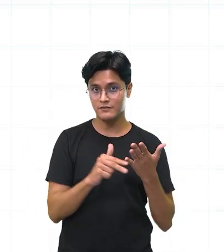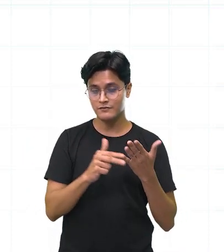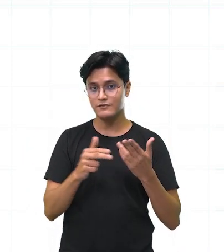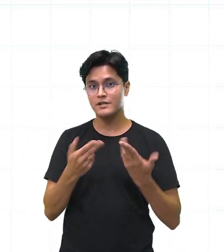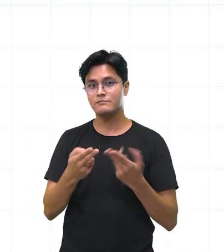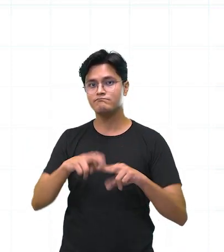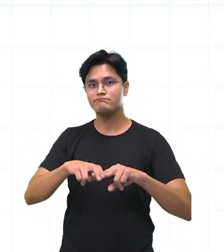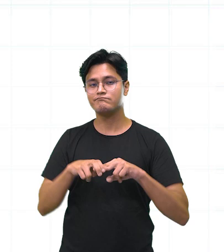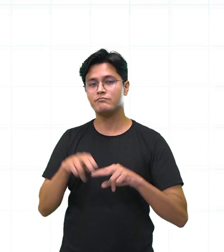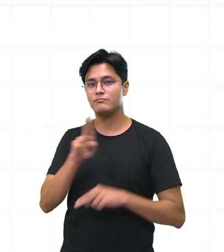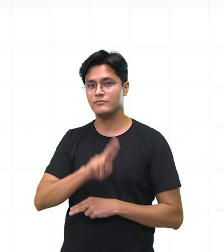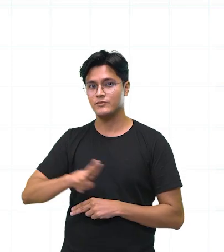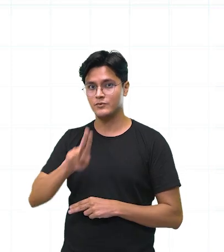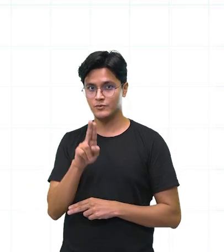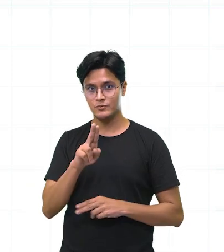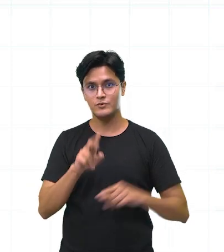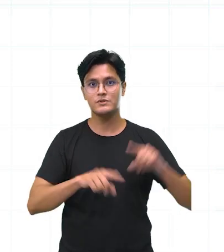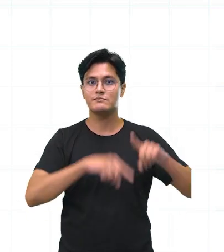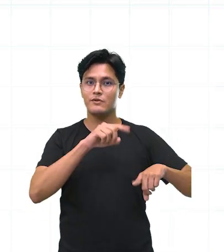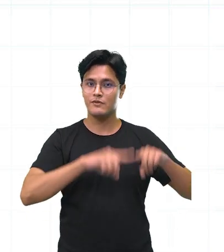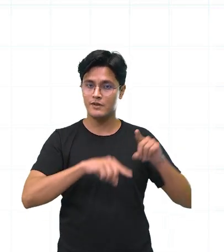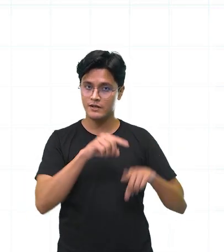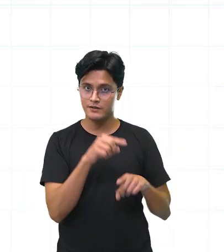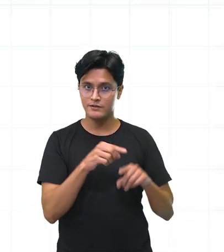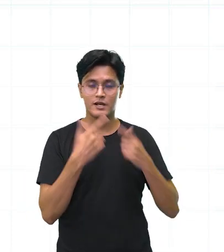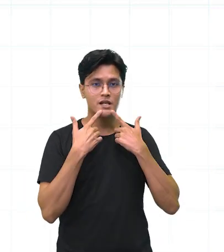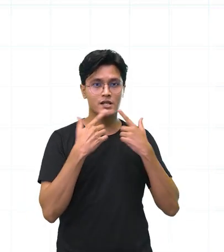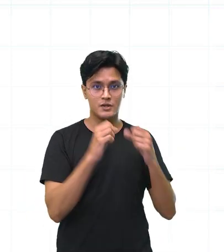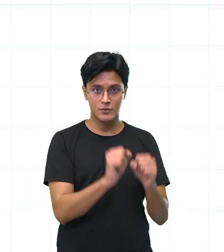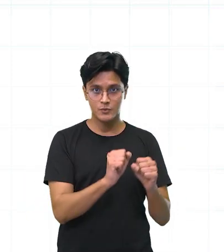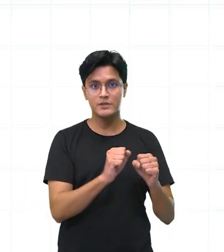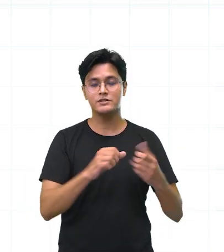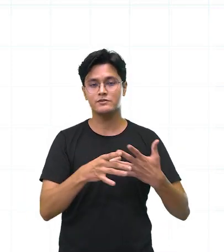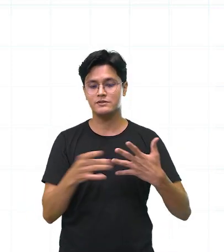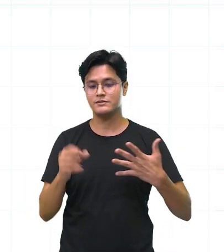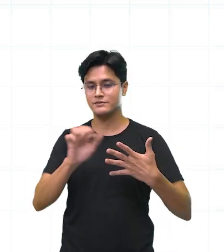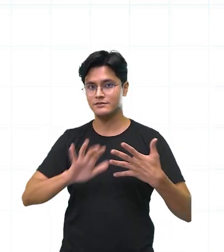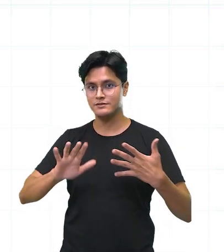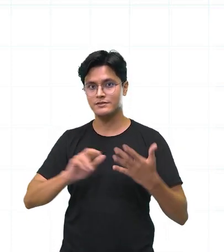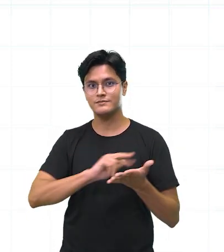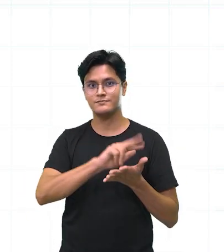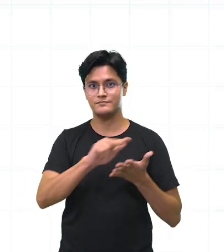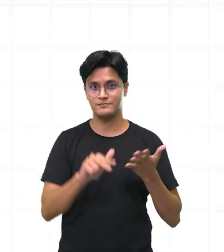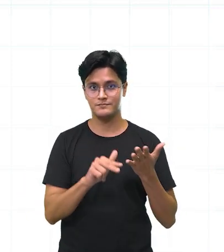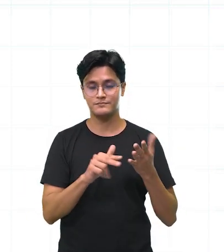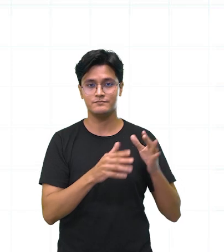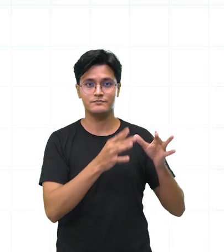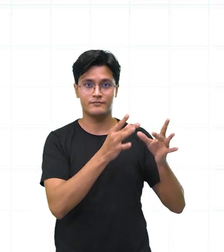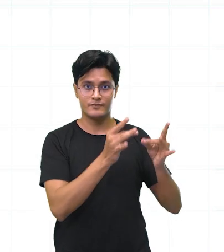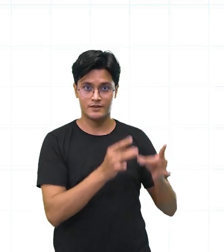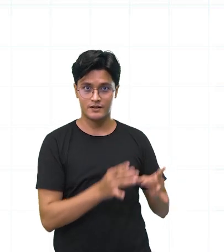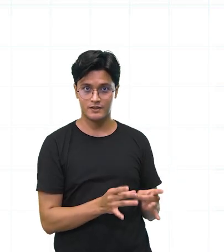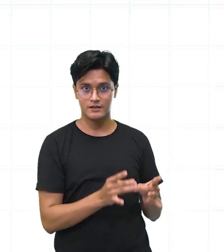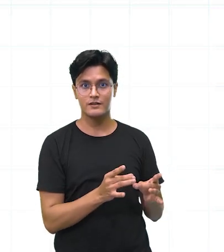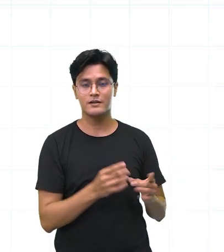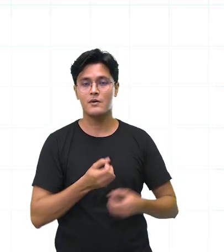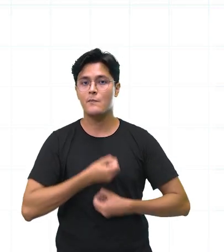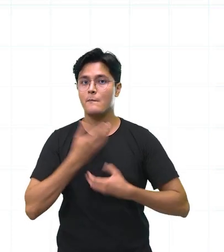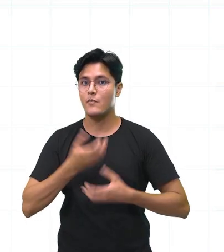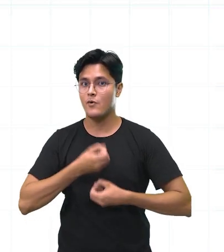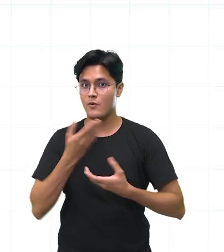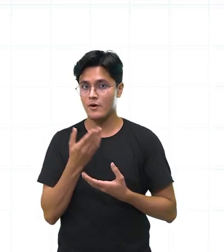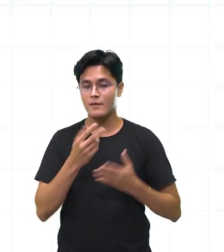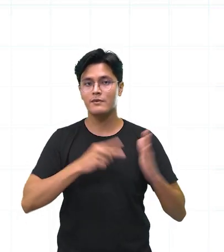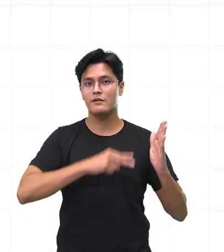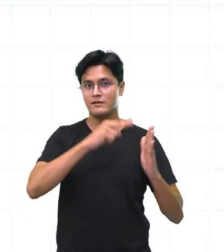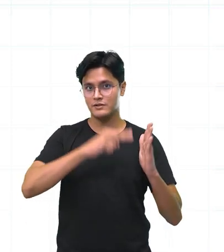provocados pelo uso de recursos linguísticos e multissemióticos, detalhamento, poema, leitura